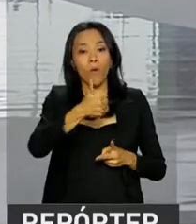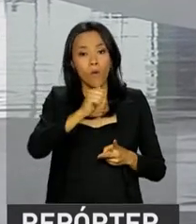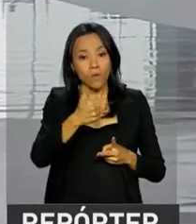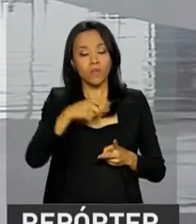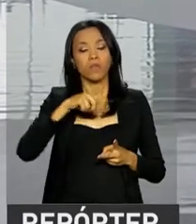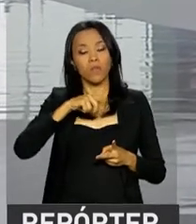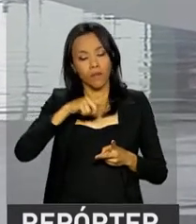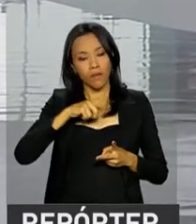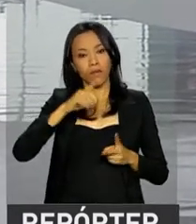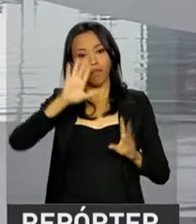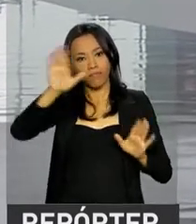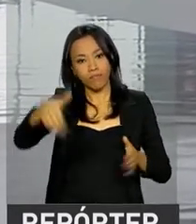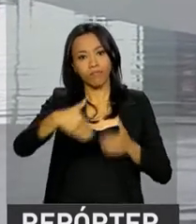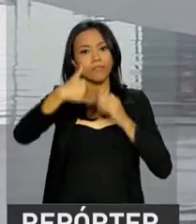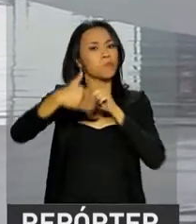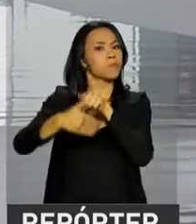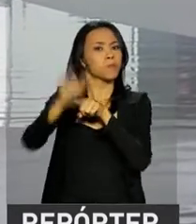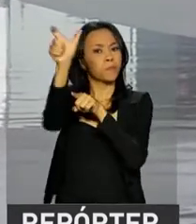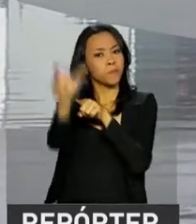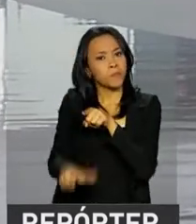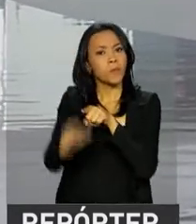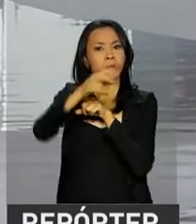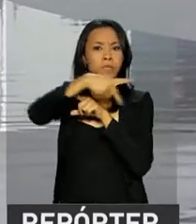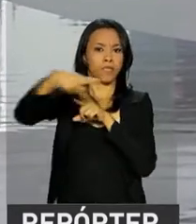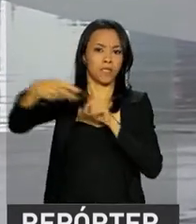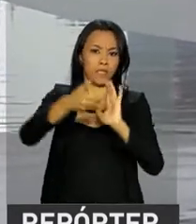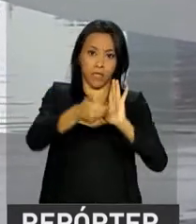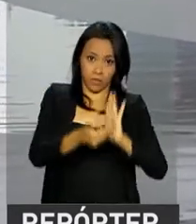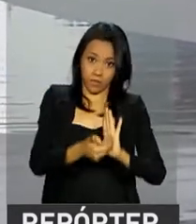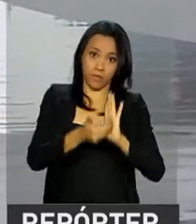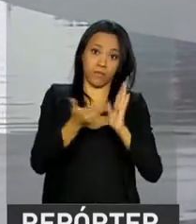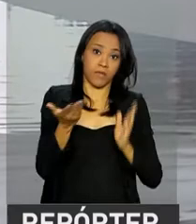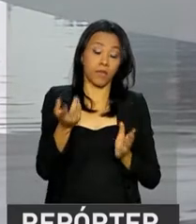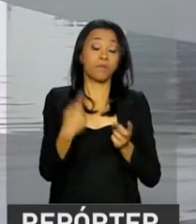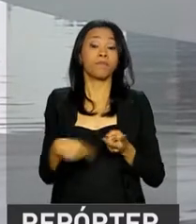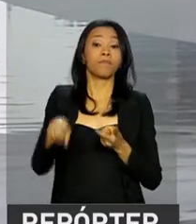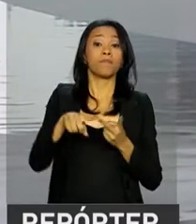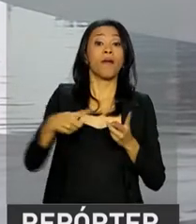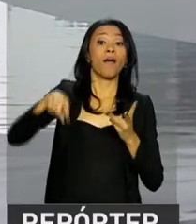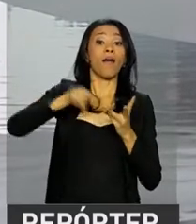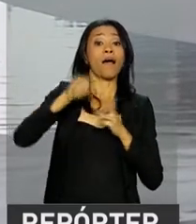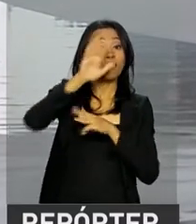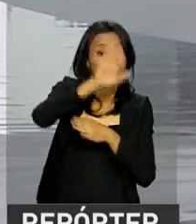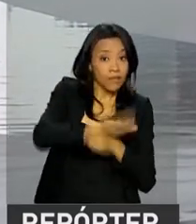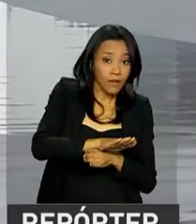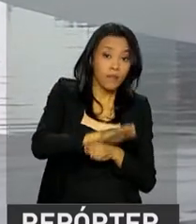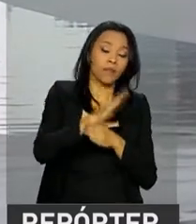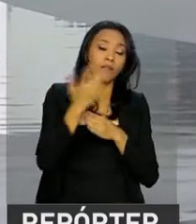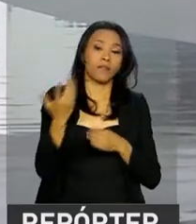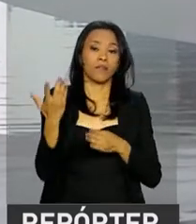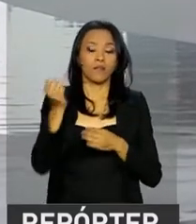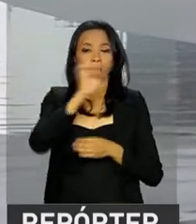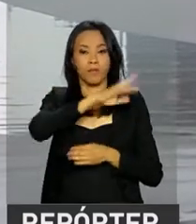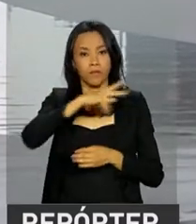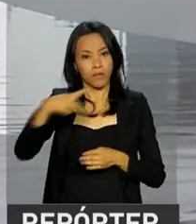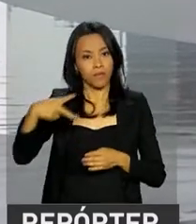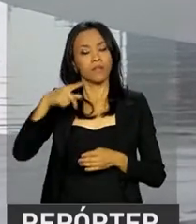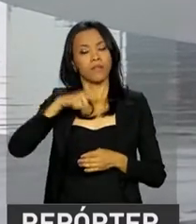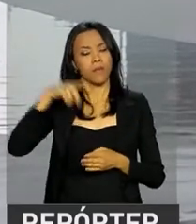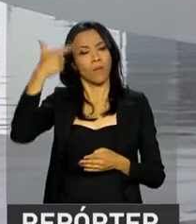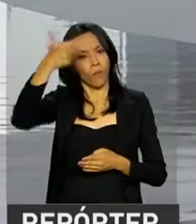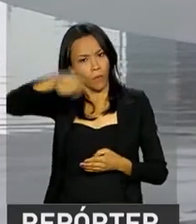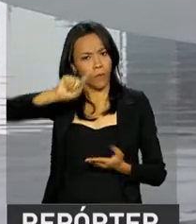presidente da câmara o deputado rodrigo maia na parte da tarde a agenda do presidente inicia com uma